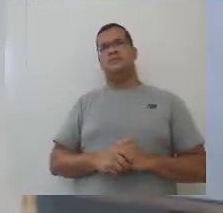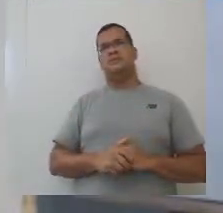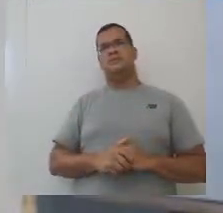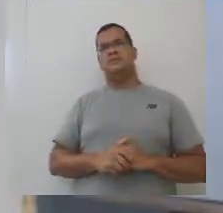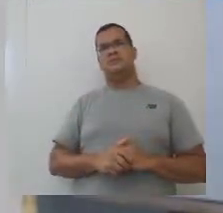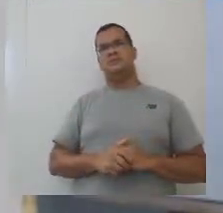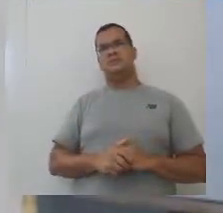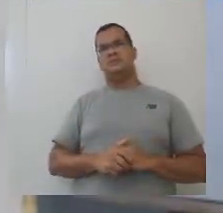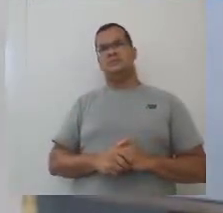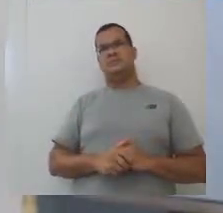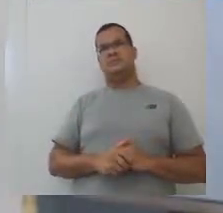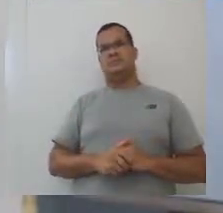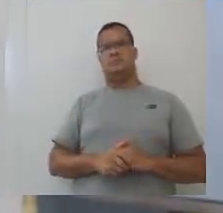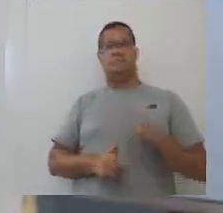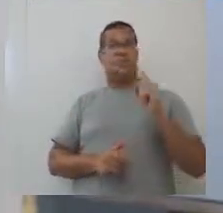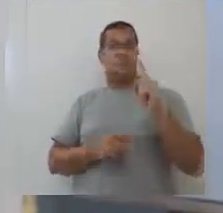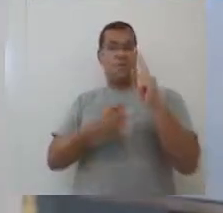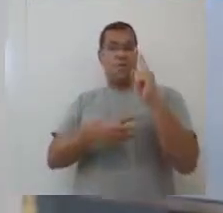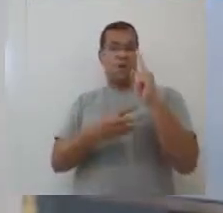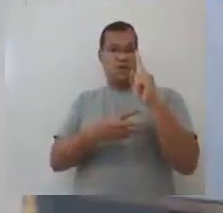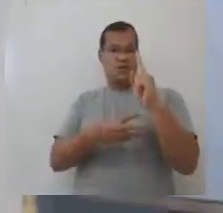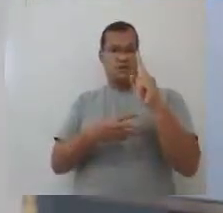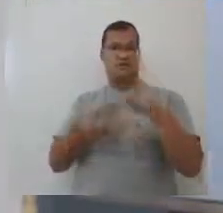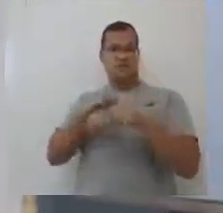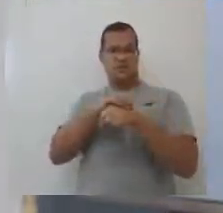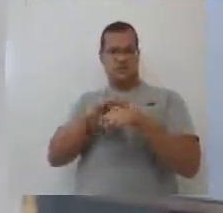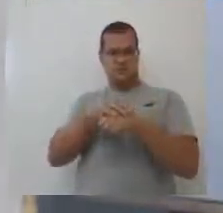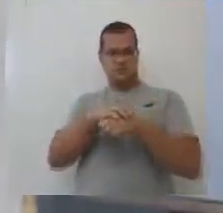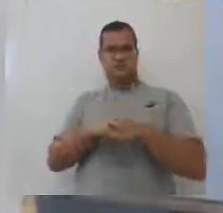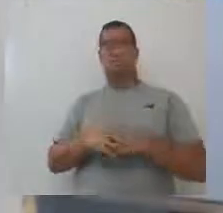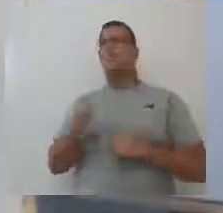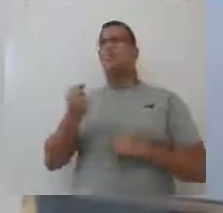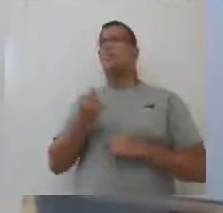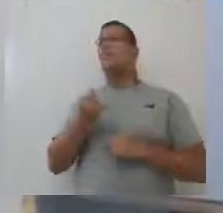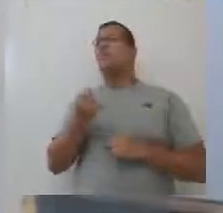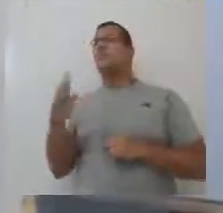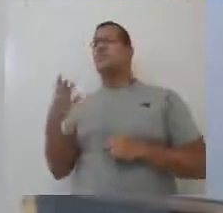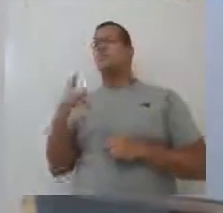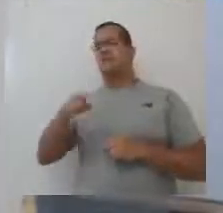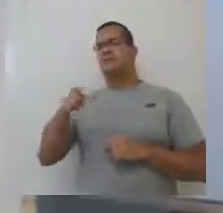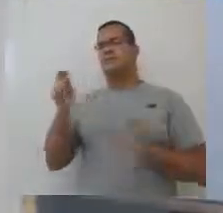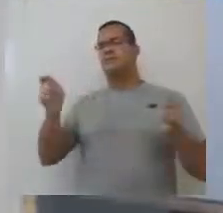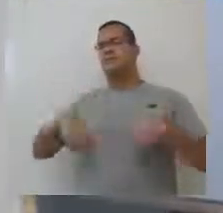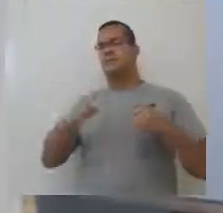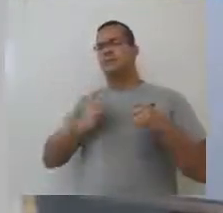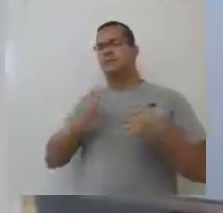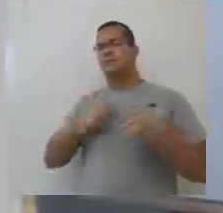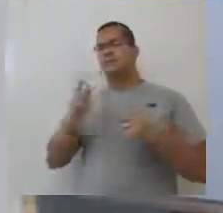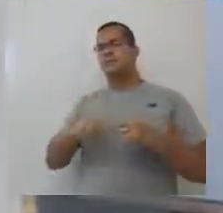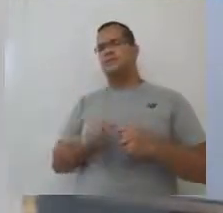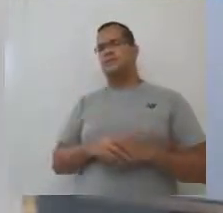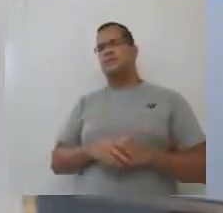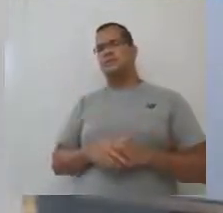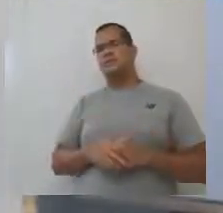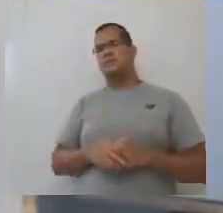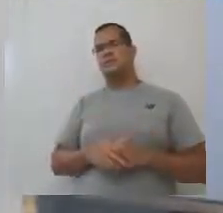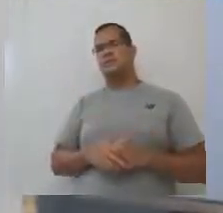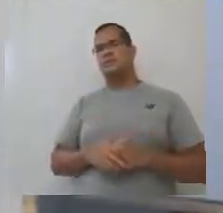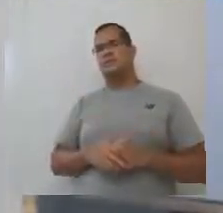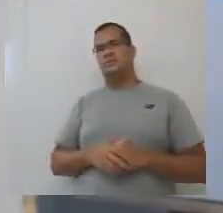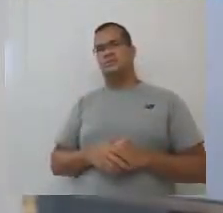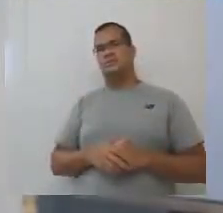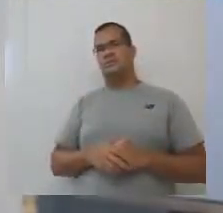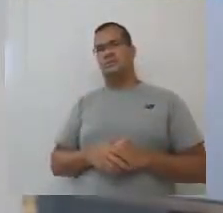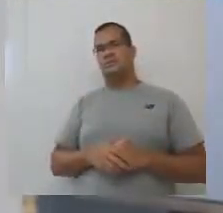ó, 1/4 para textura. Quantas vezes apareceu homozigótica dominante para coloração?